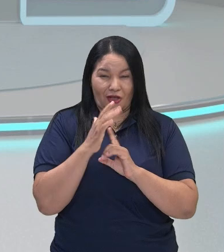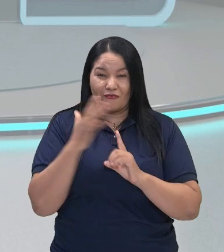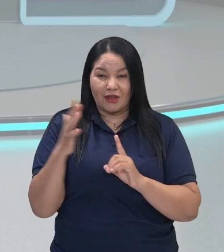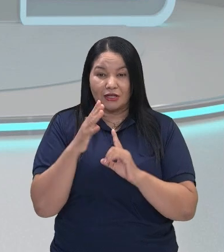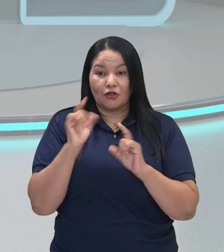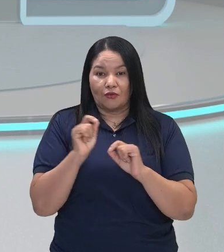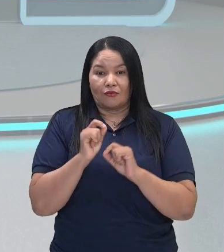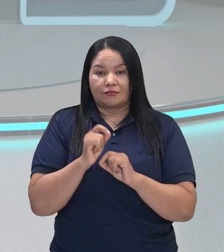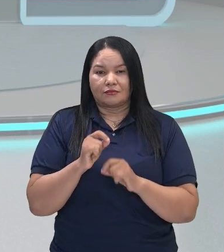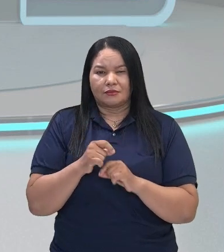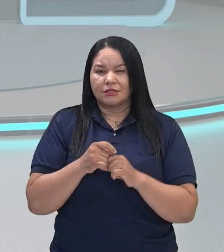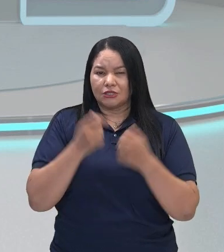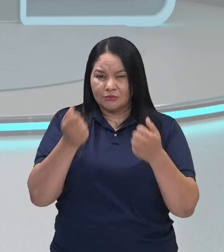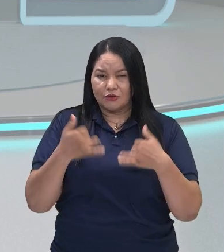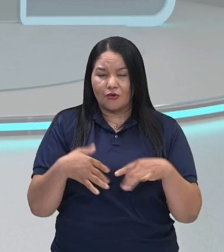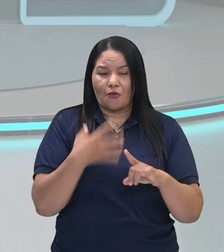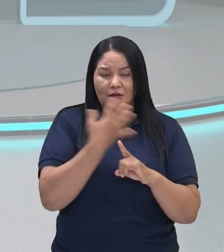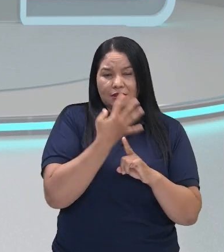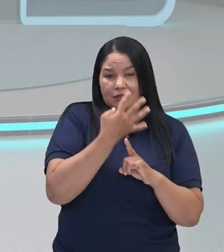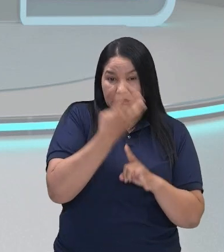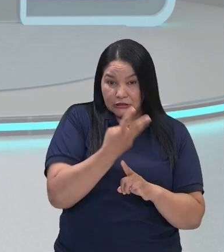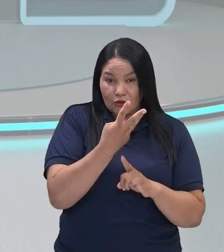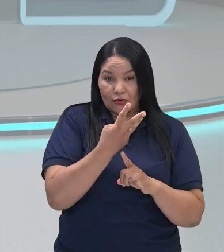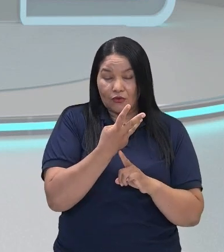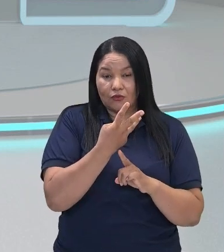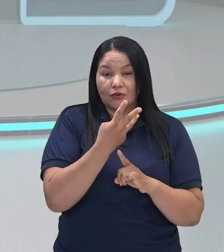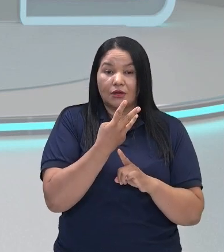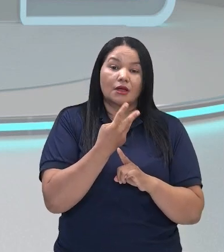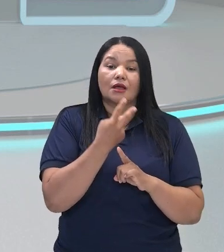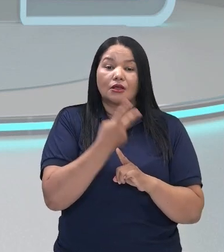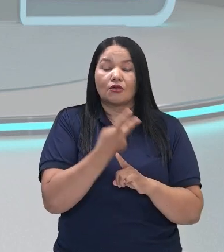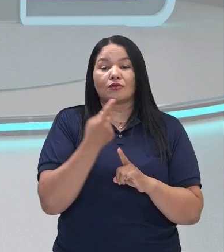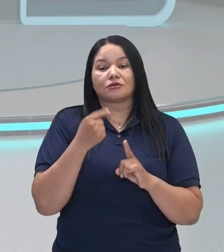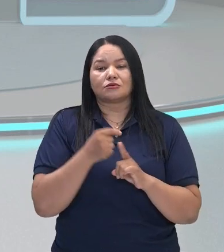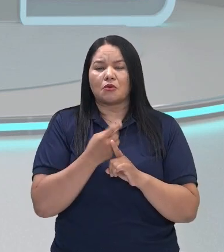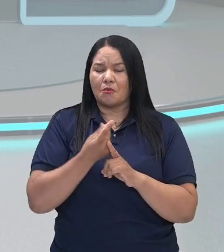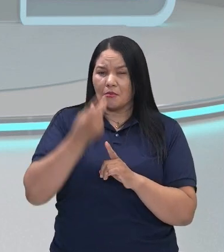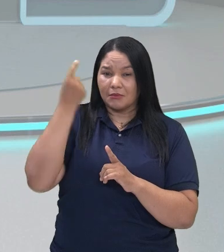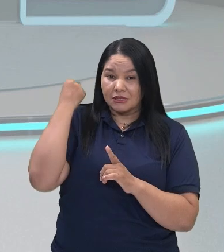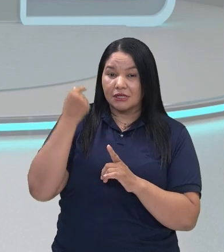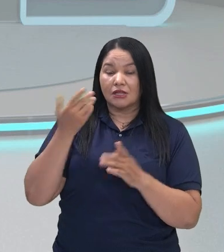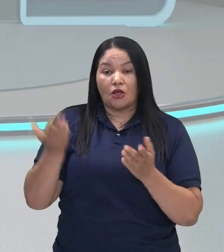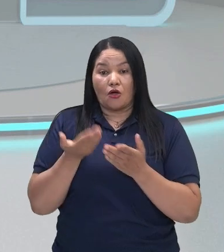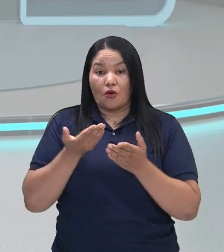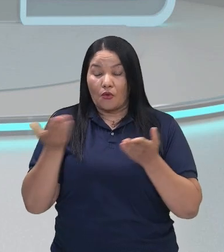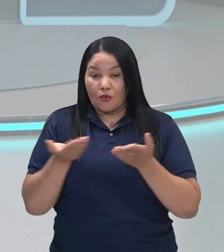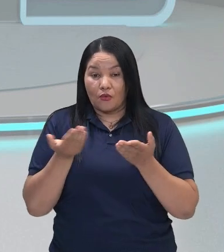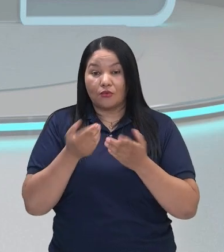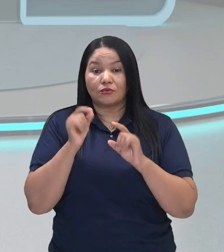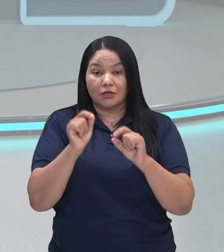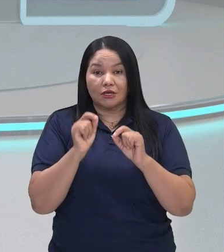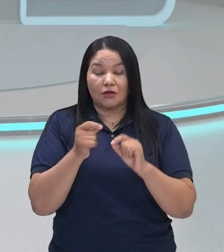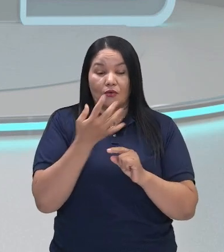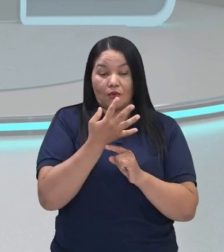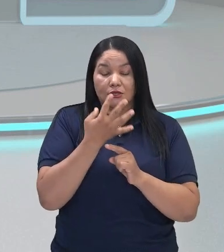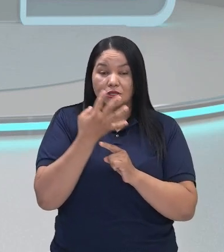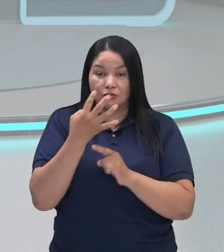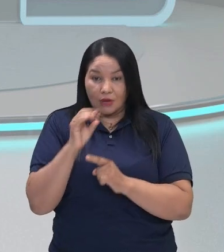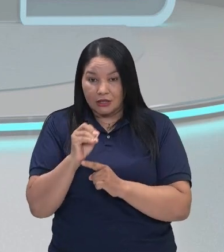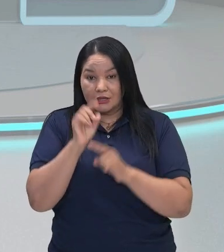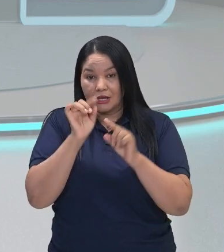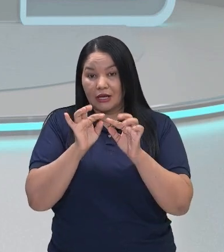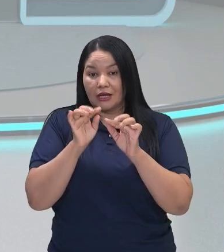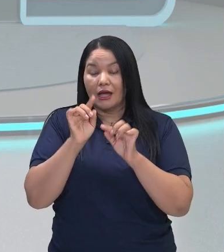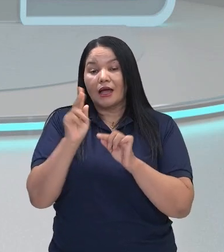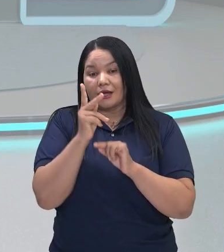falou da frequência de 432 Hz? Lá antigamente. E mais atualmente, 440 Hz. E a gente,